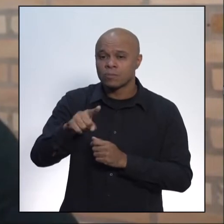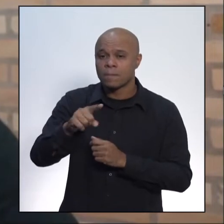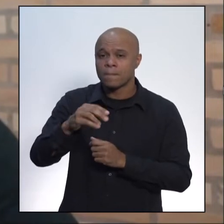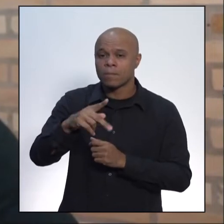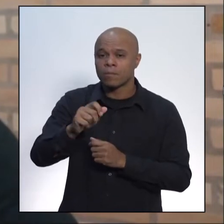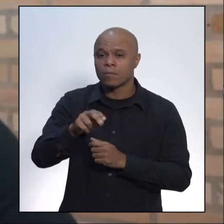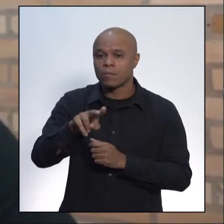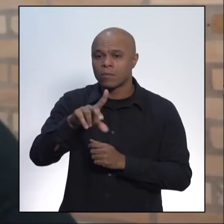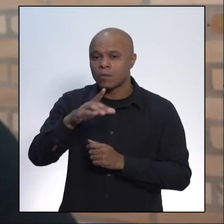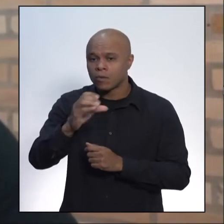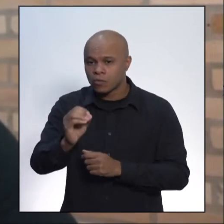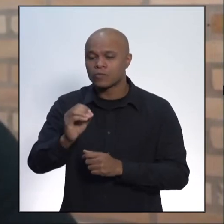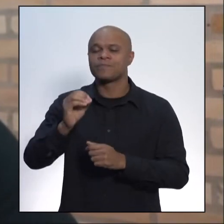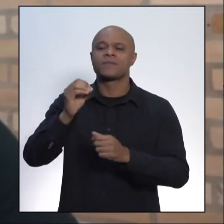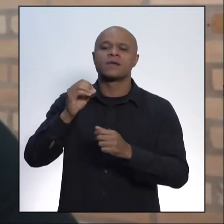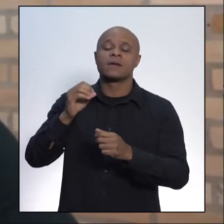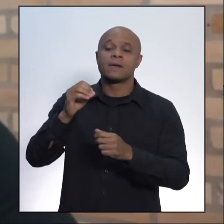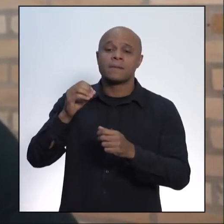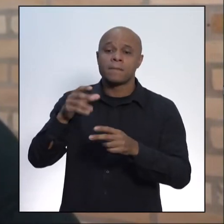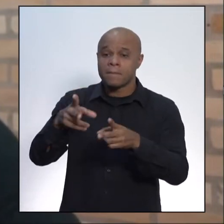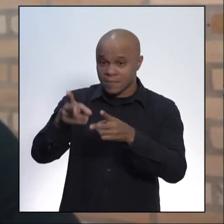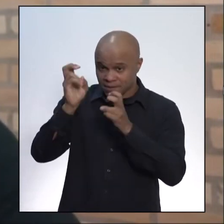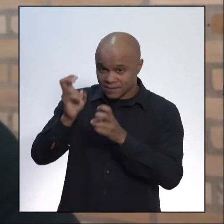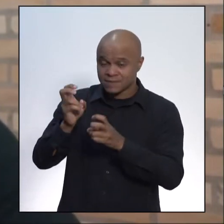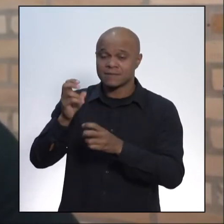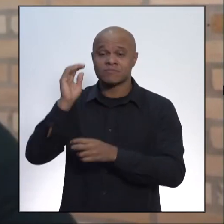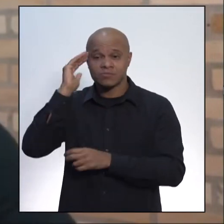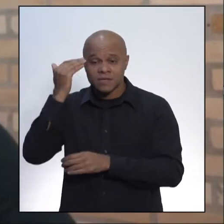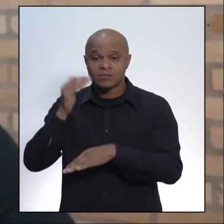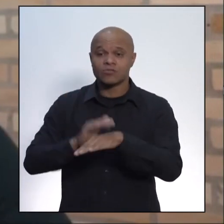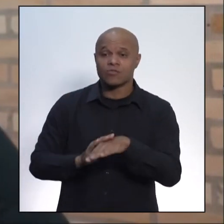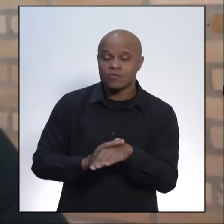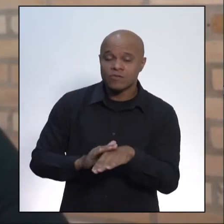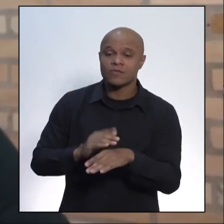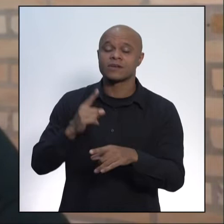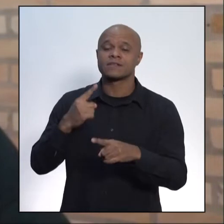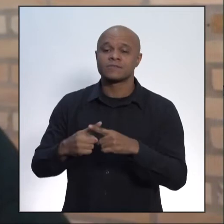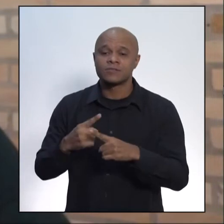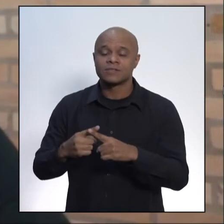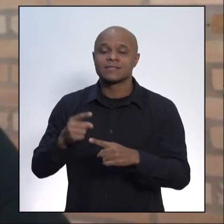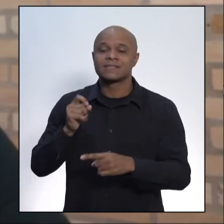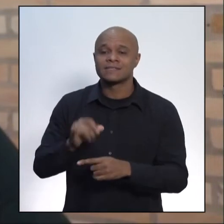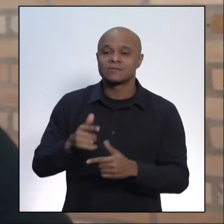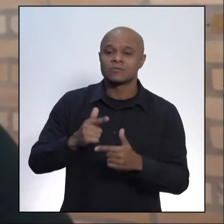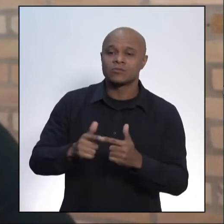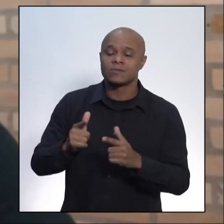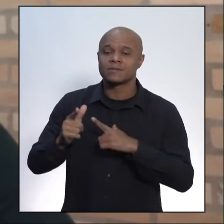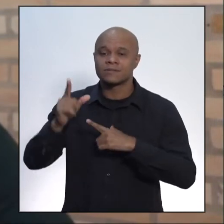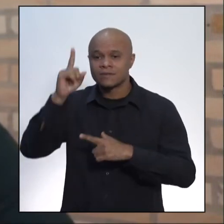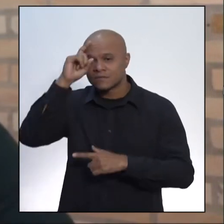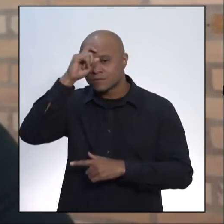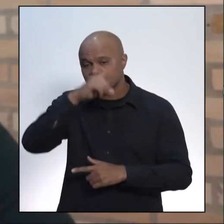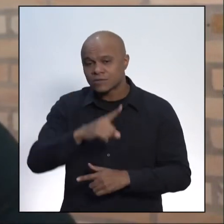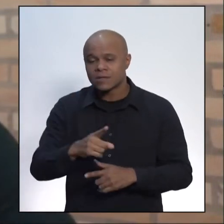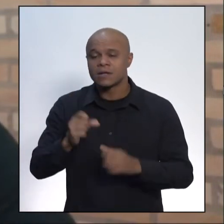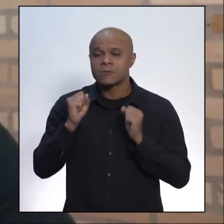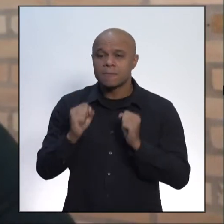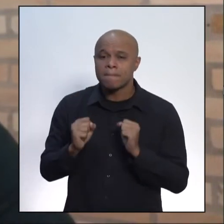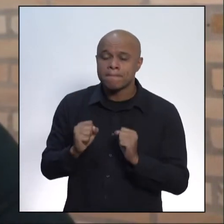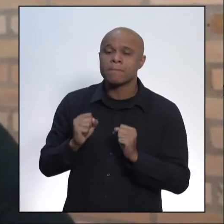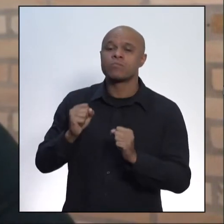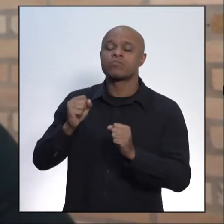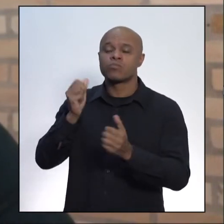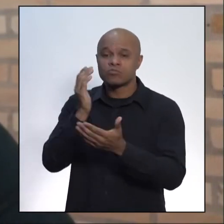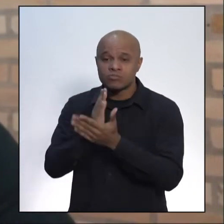canais de escuta. Abram os canais de escuta para as famílias, abram os canais de escuta para os alunos e, na